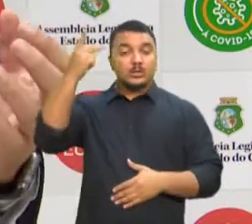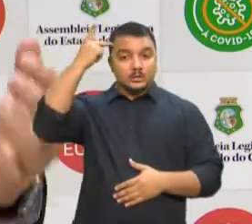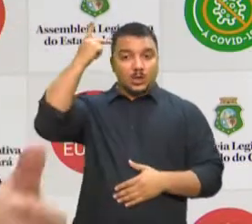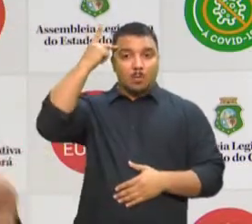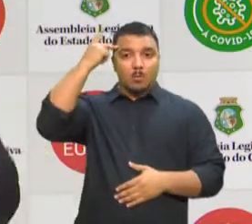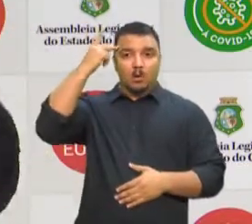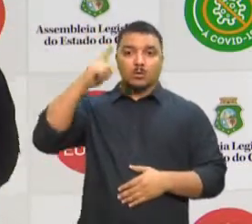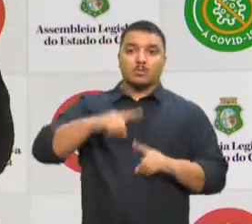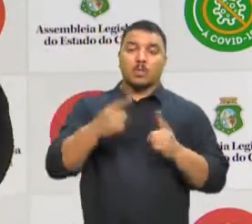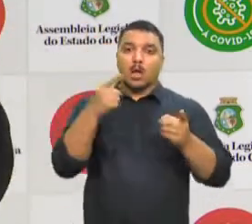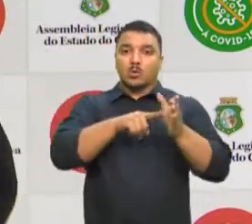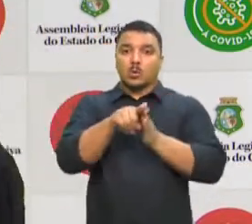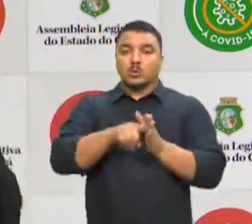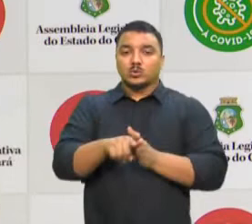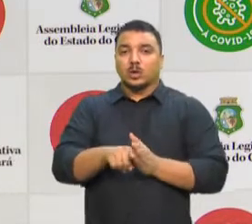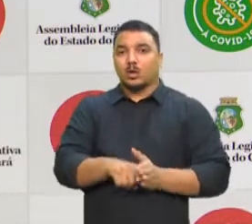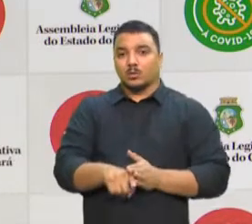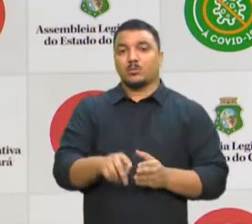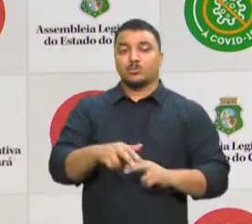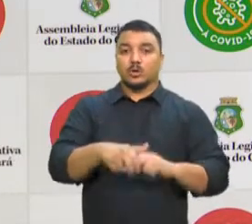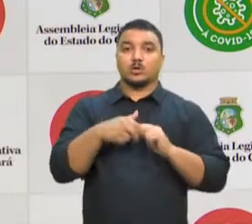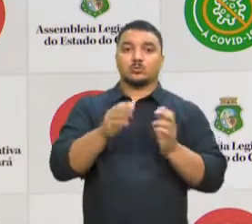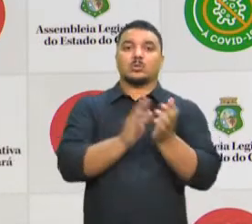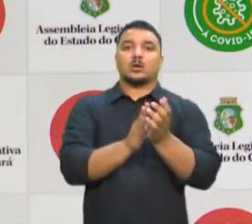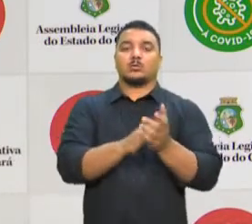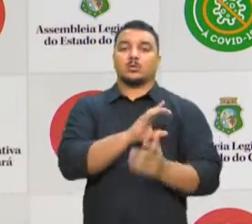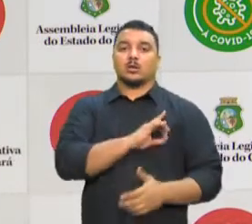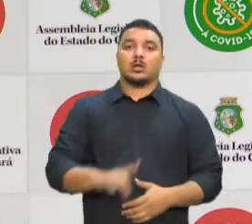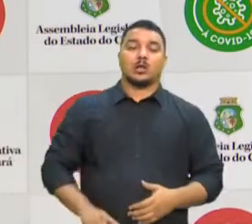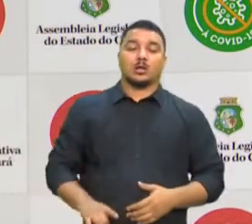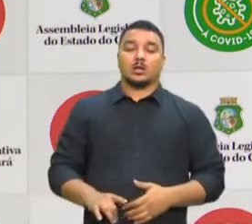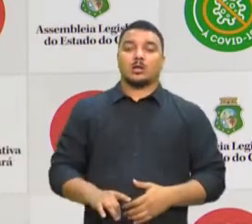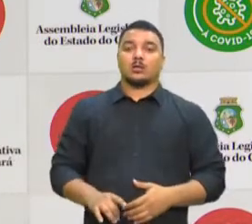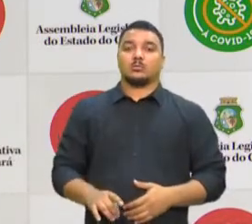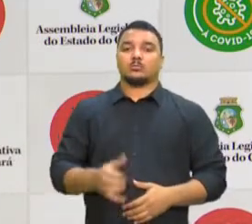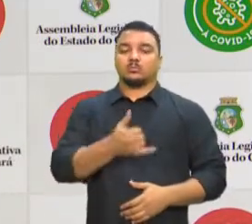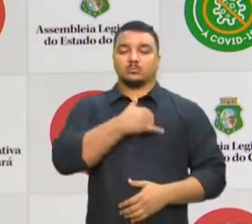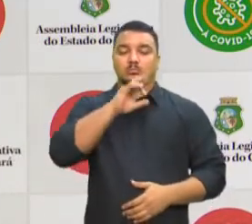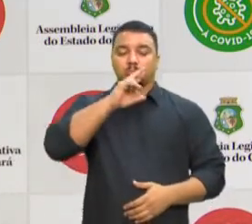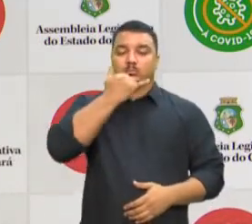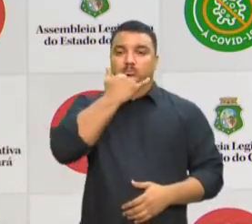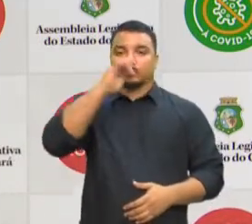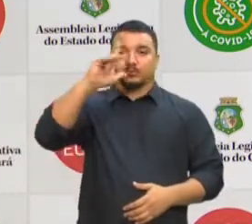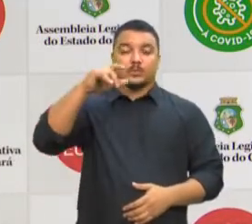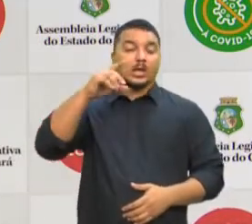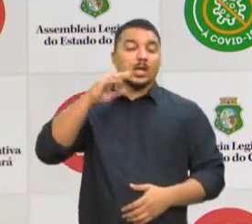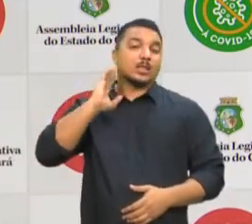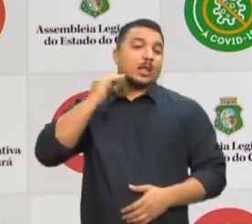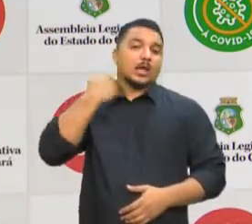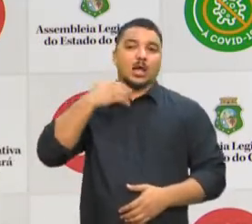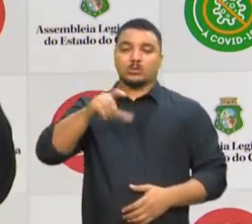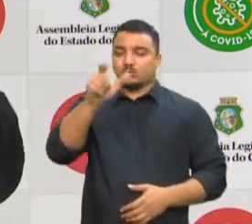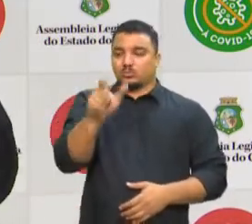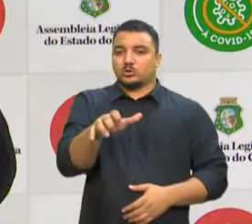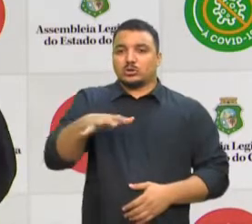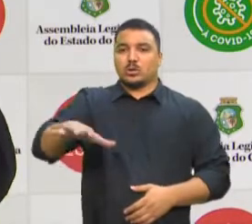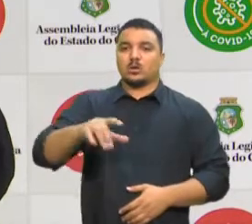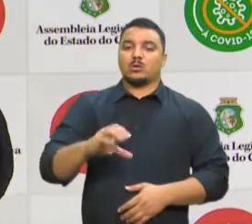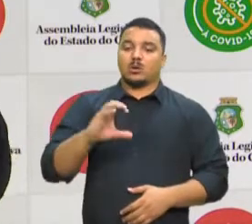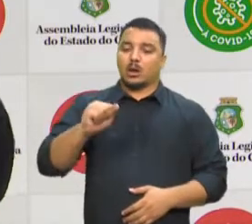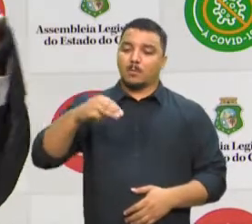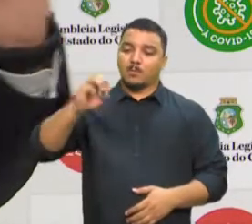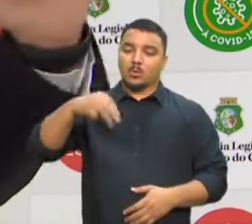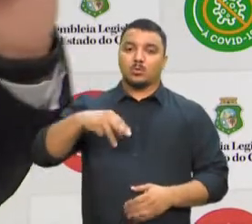trabalho investigativo, aí eu quero parabenizar aqui o delegado-geral de Polícia Civil, o delegado Sérgio, o secretário de Segurança Pública, Sandro Caron, que não